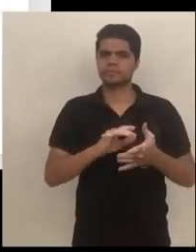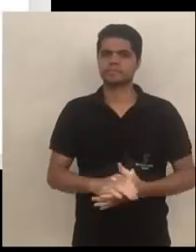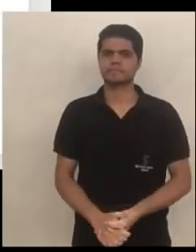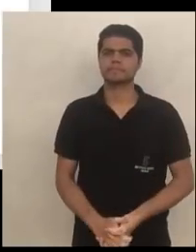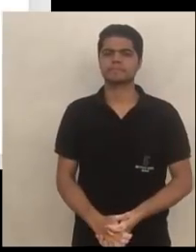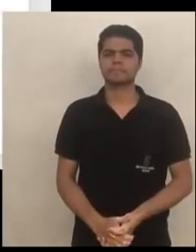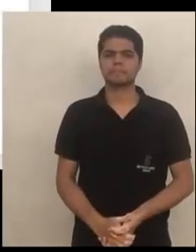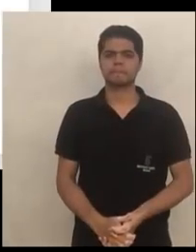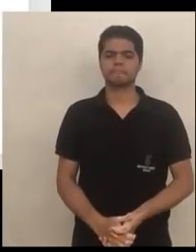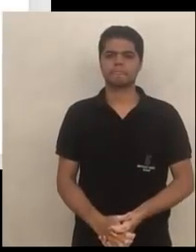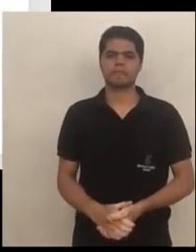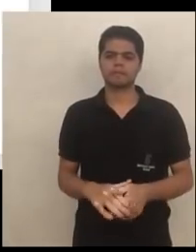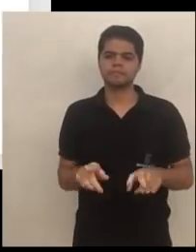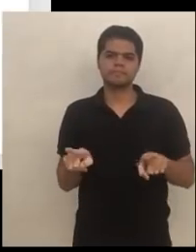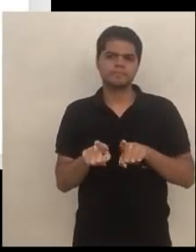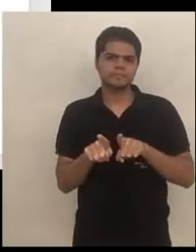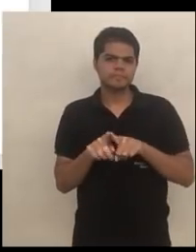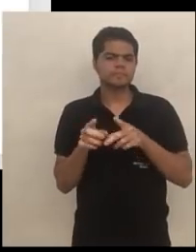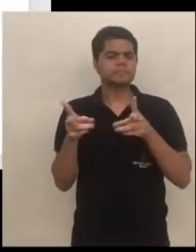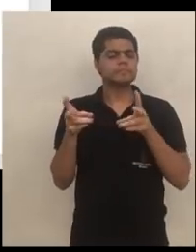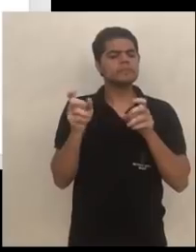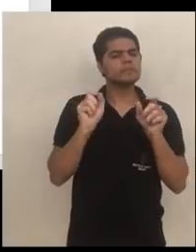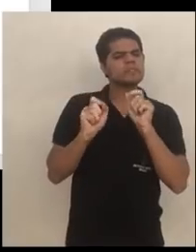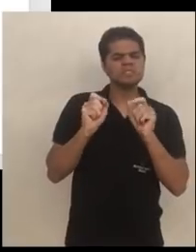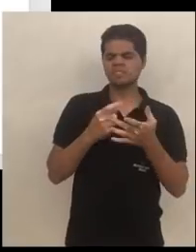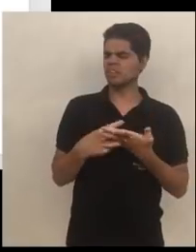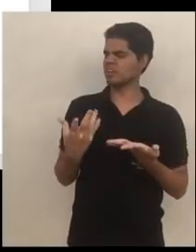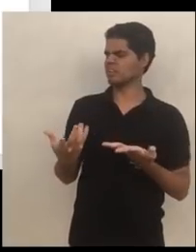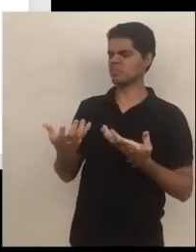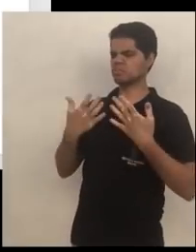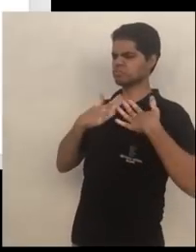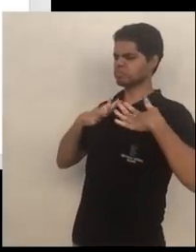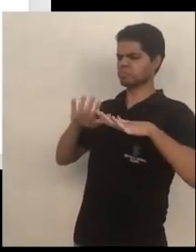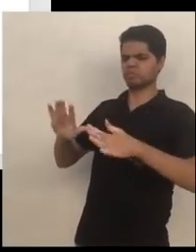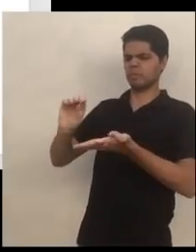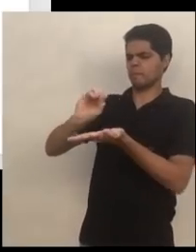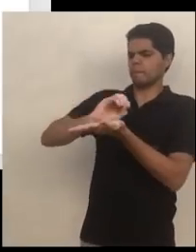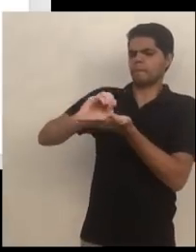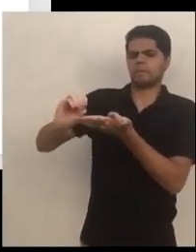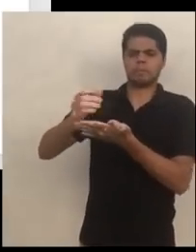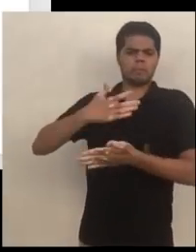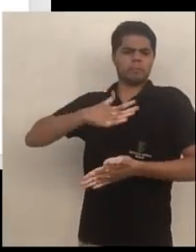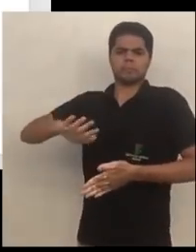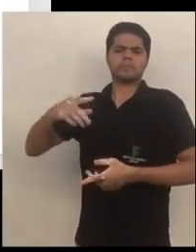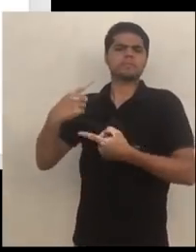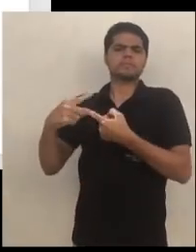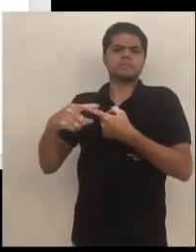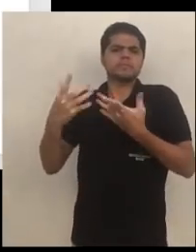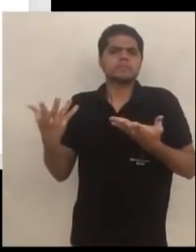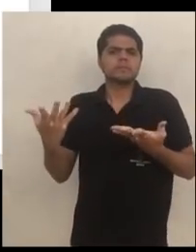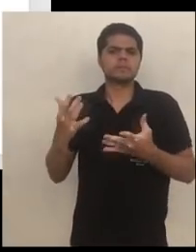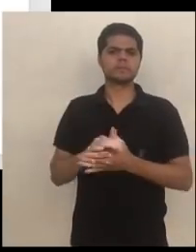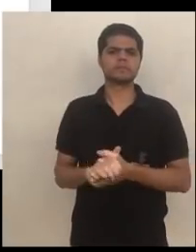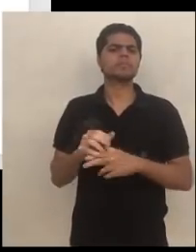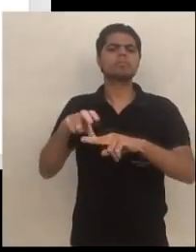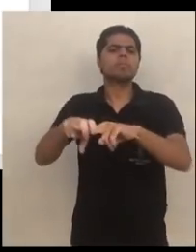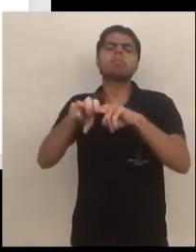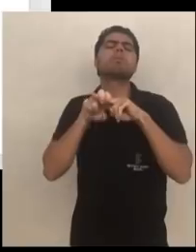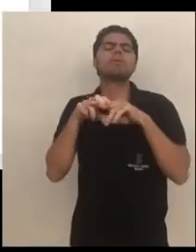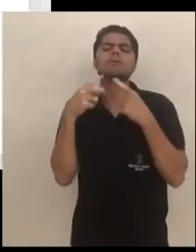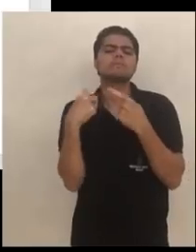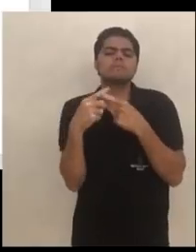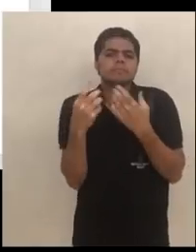E aí, motivos pelos quais não consome orgânicos. E aí também eu sempre ouço isso, eu participei de uma live esses dias, falei,